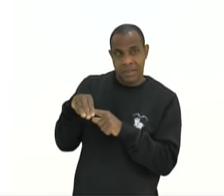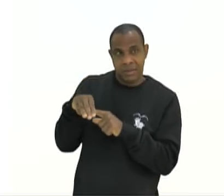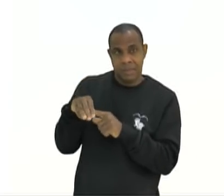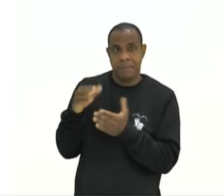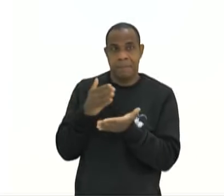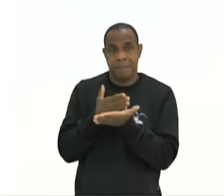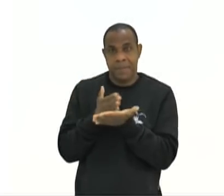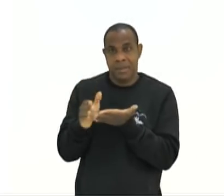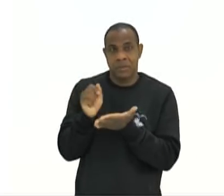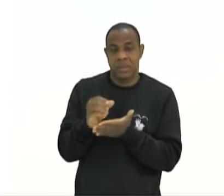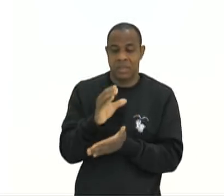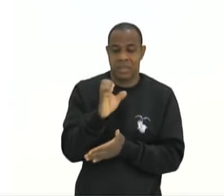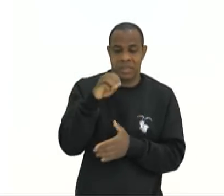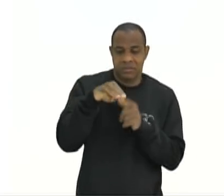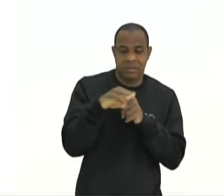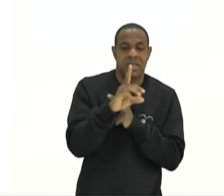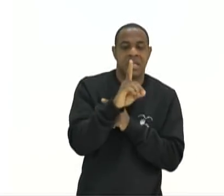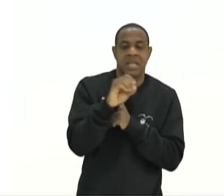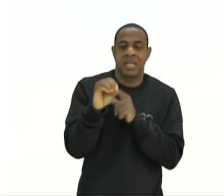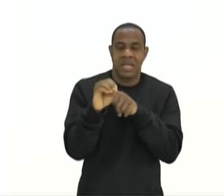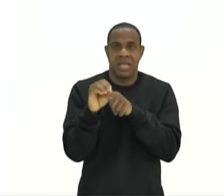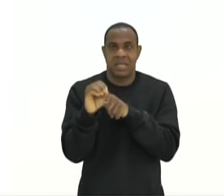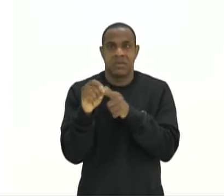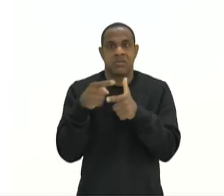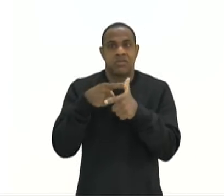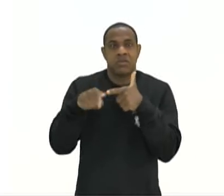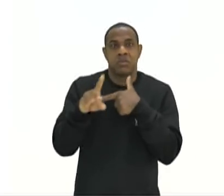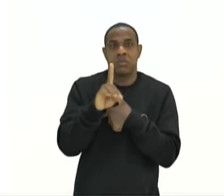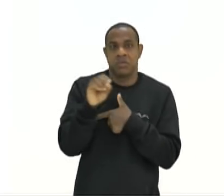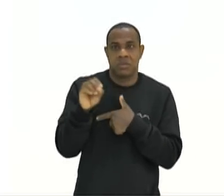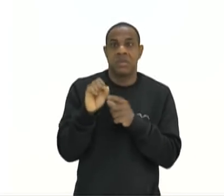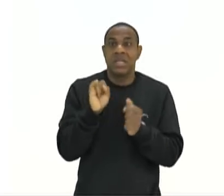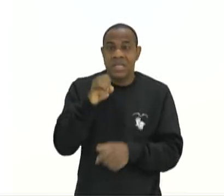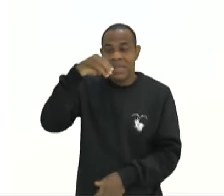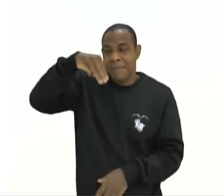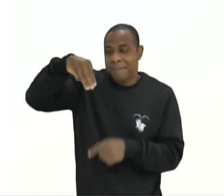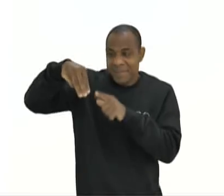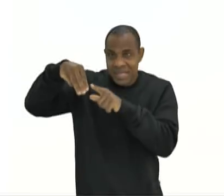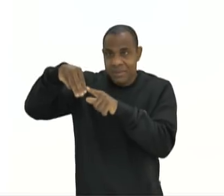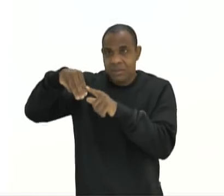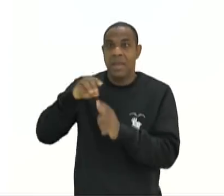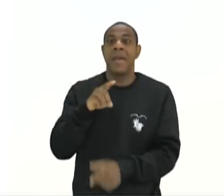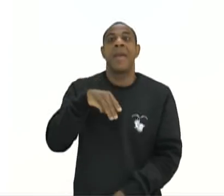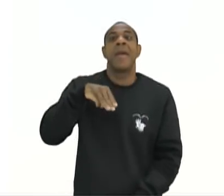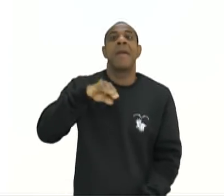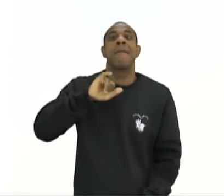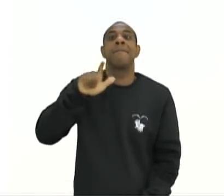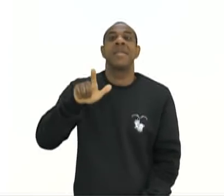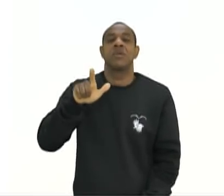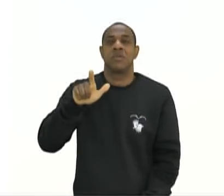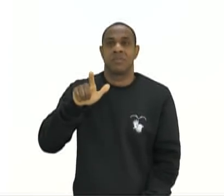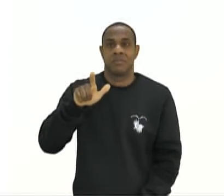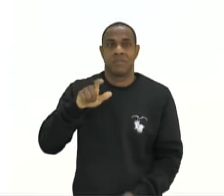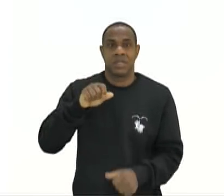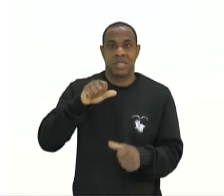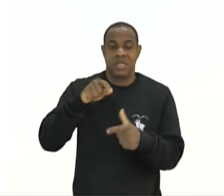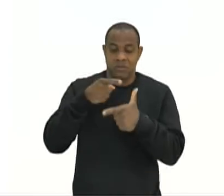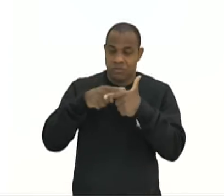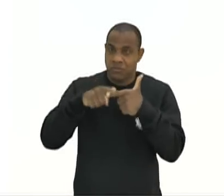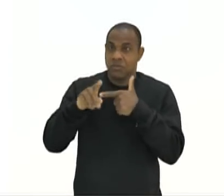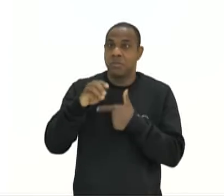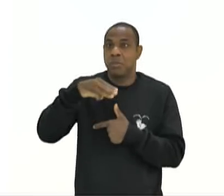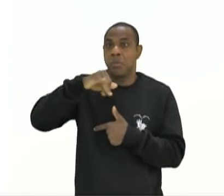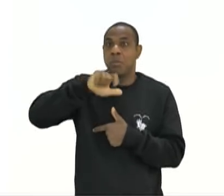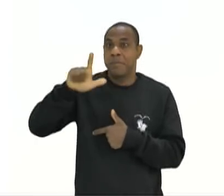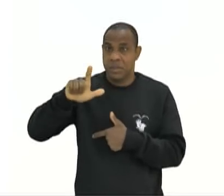inicial, centímetro, divida por 100. Caso fosse milímetro, dividiria por 1000. Então você tem essas contribuições ali, certo?